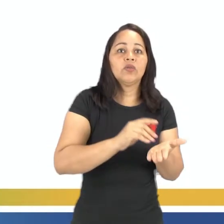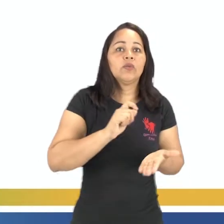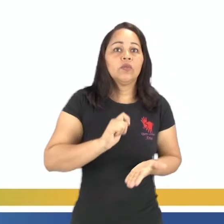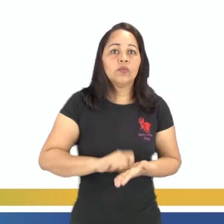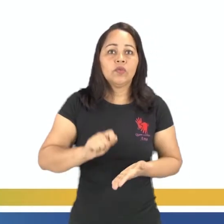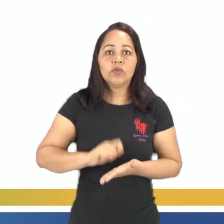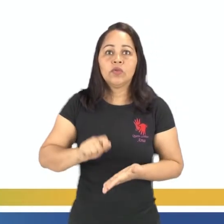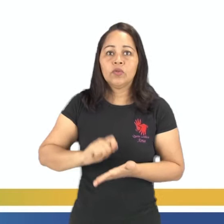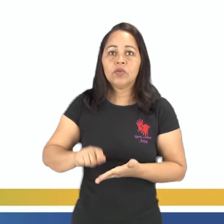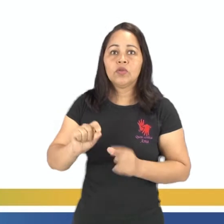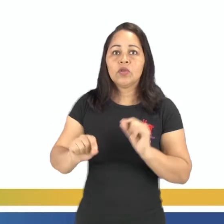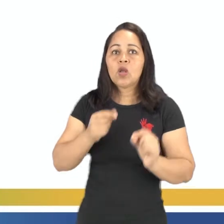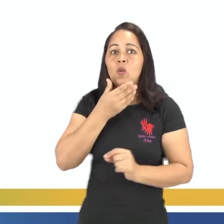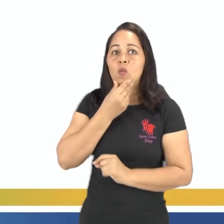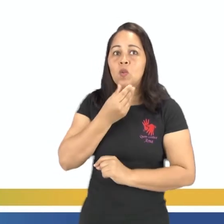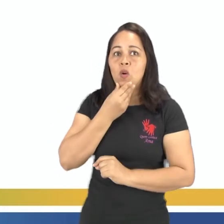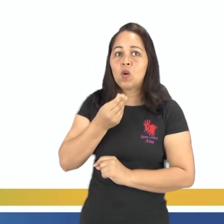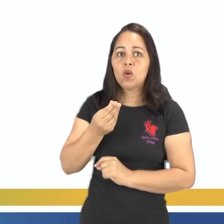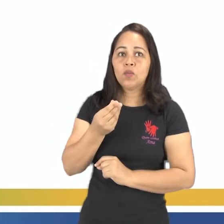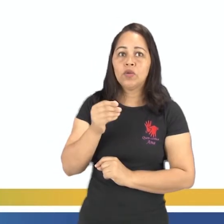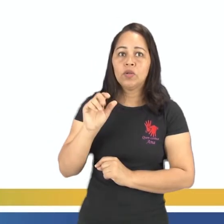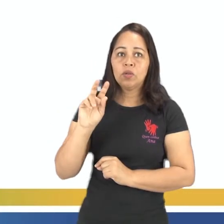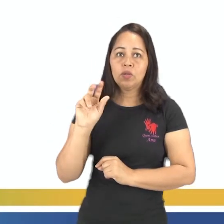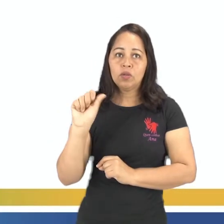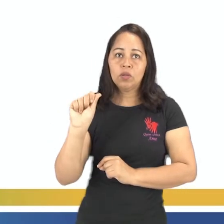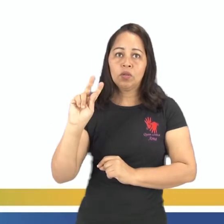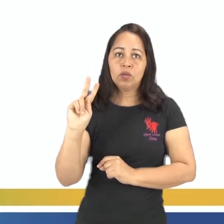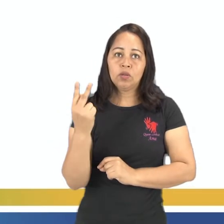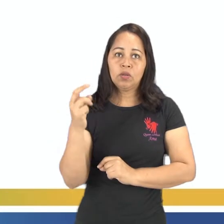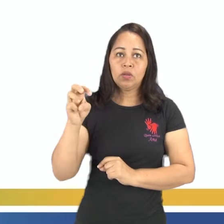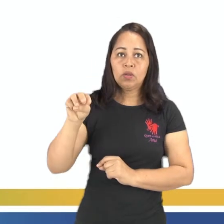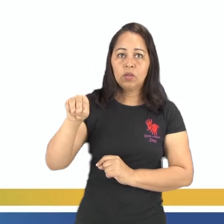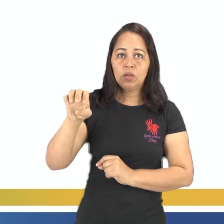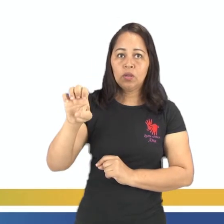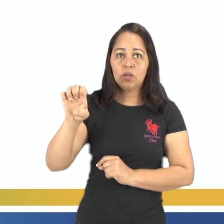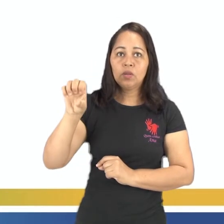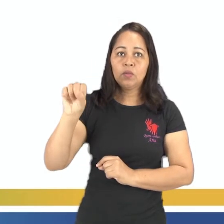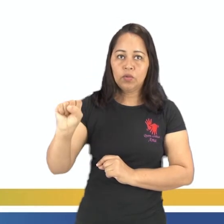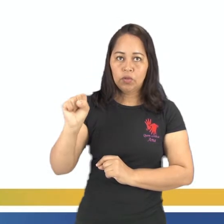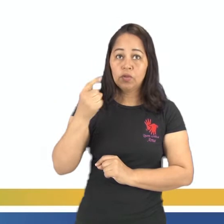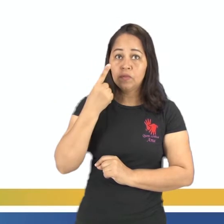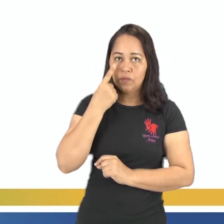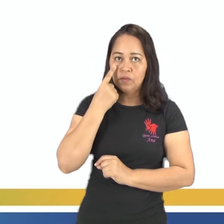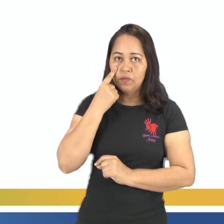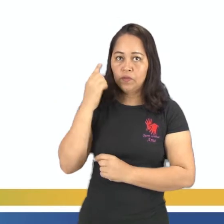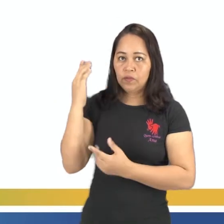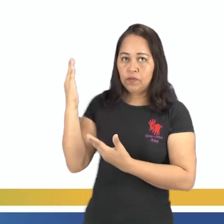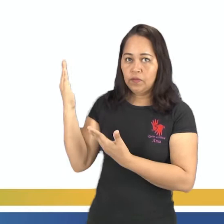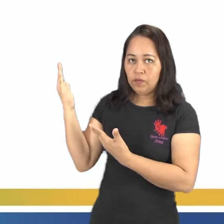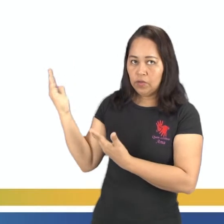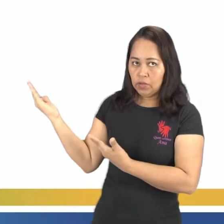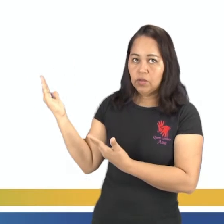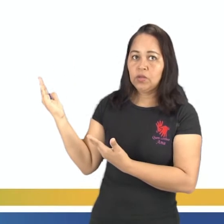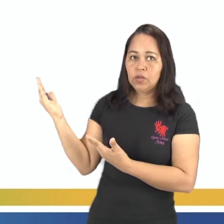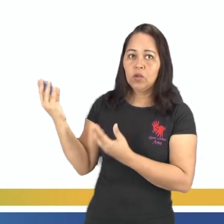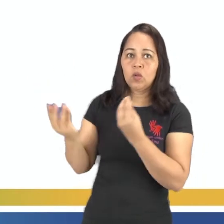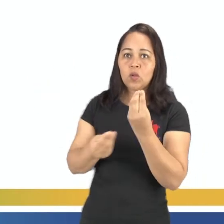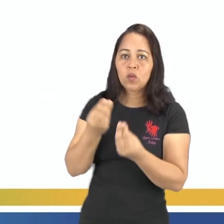escriba Rames, de um trabalho mais antigo. Então, observe aí na